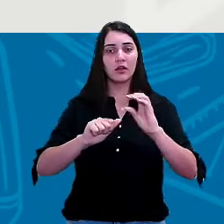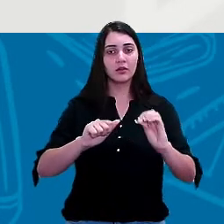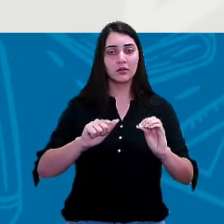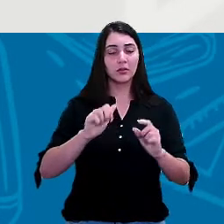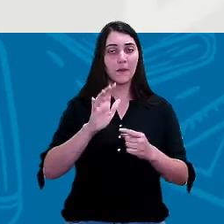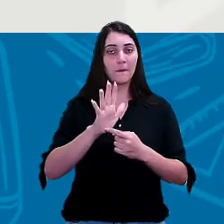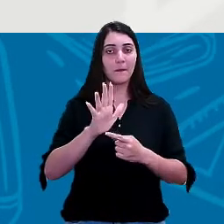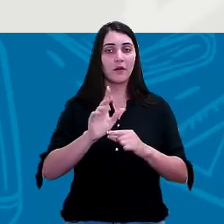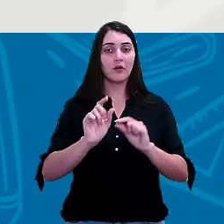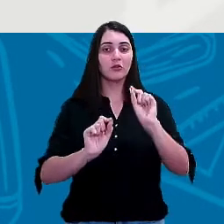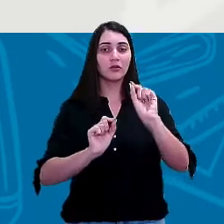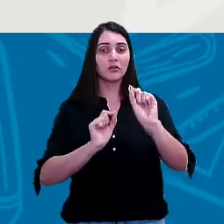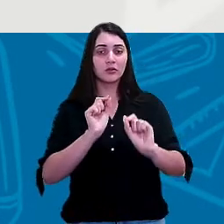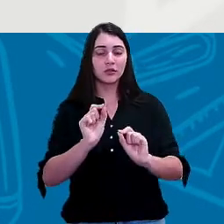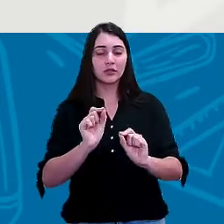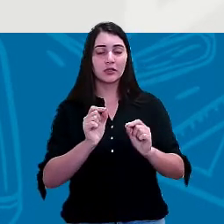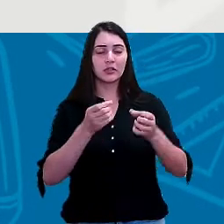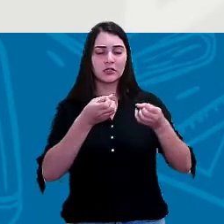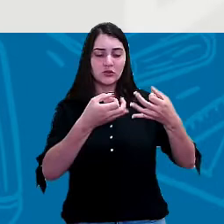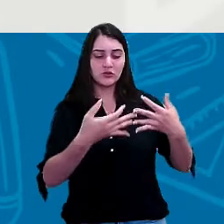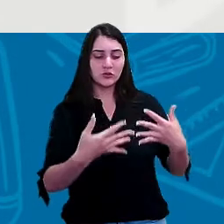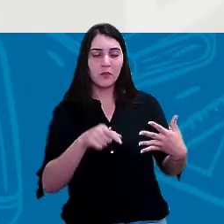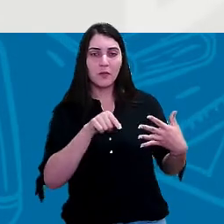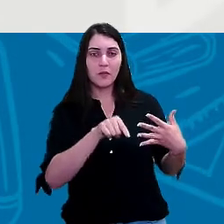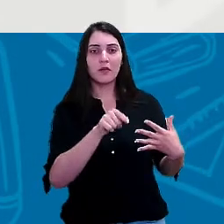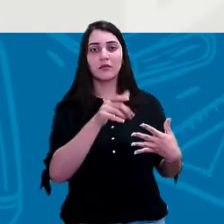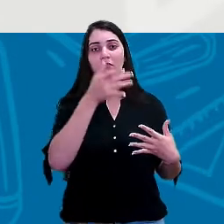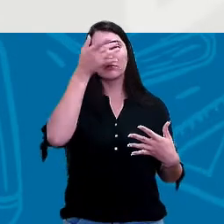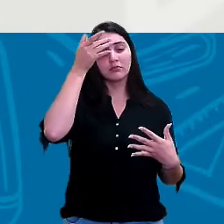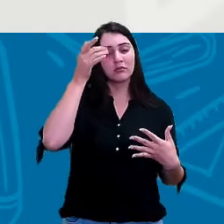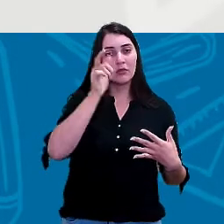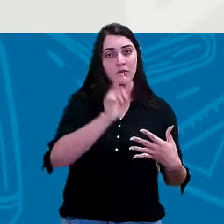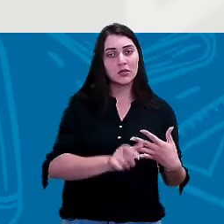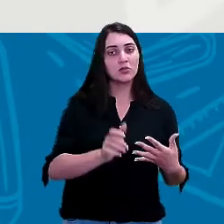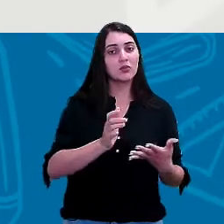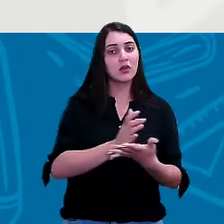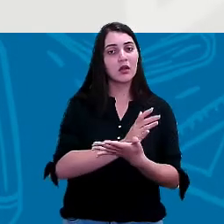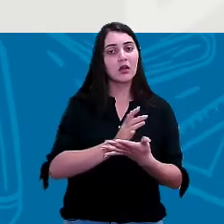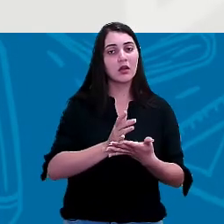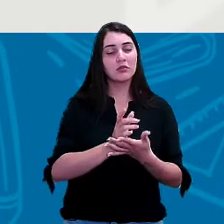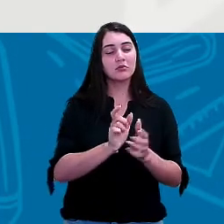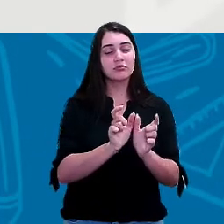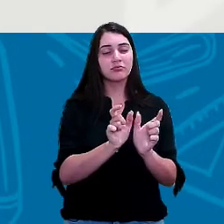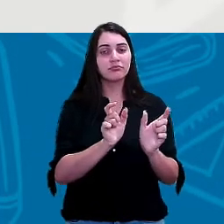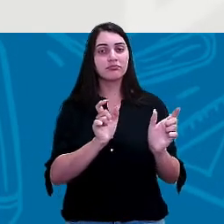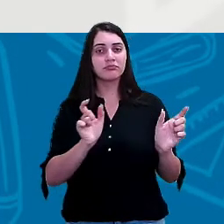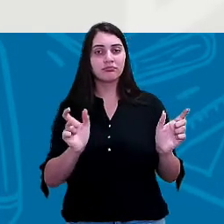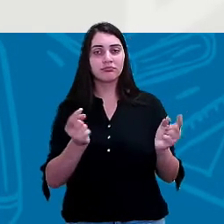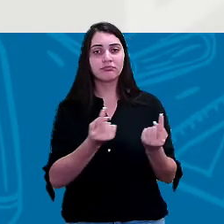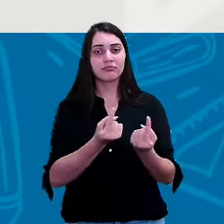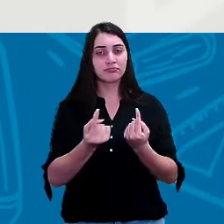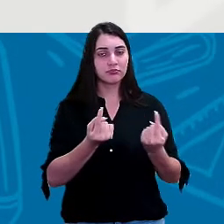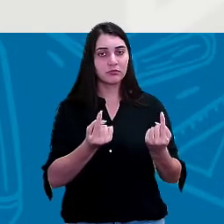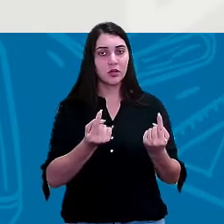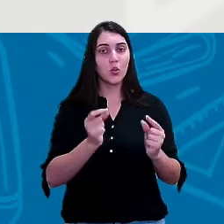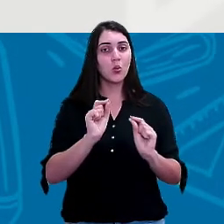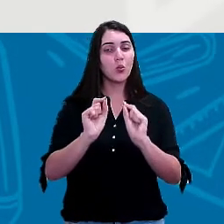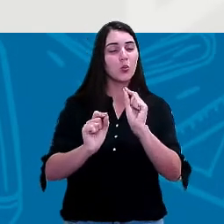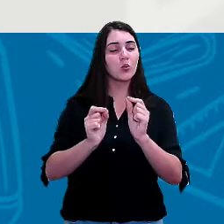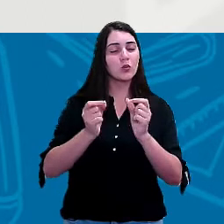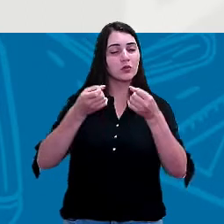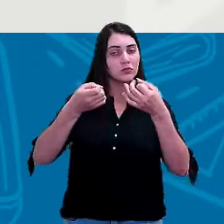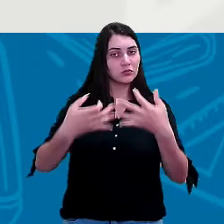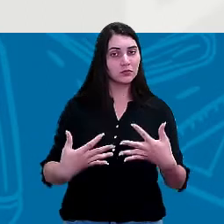né? Definem alguém, define algo, individualiza do que a gente está